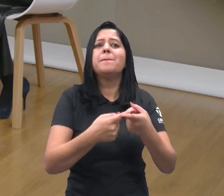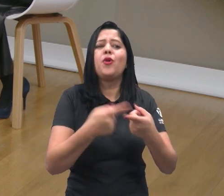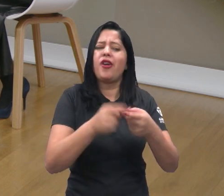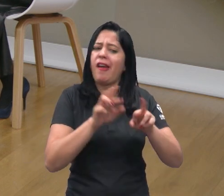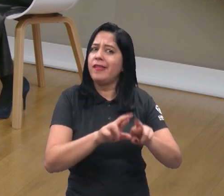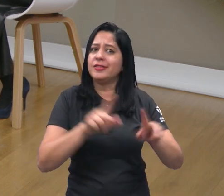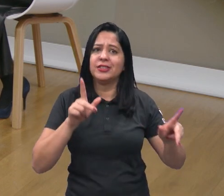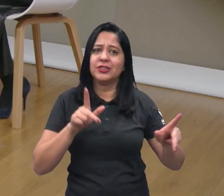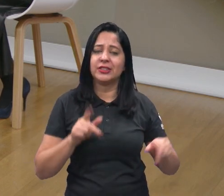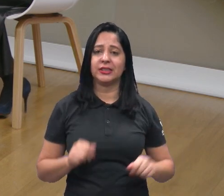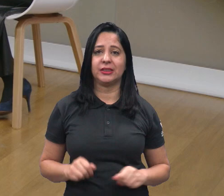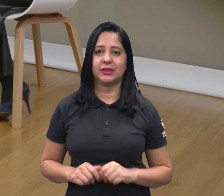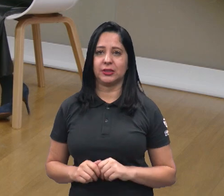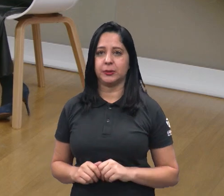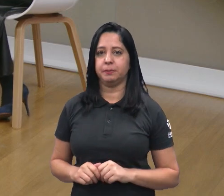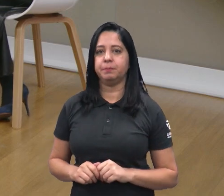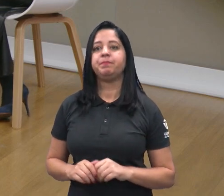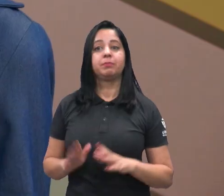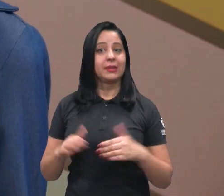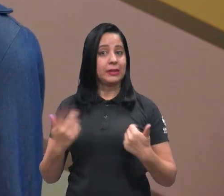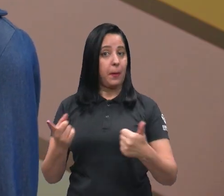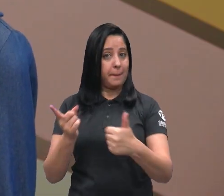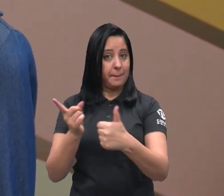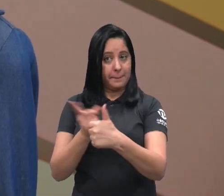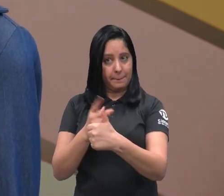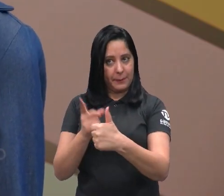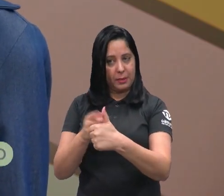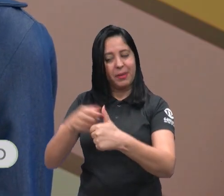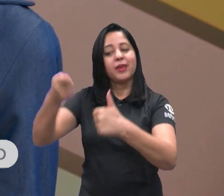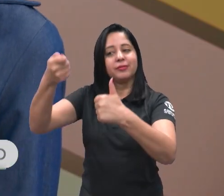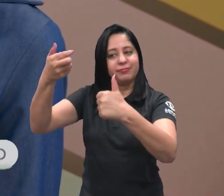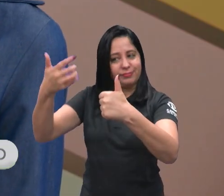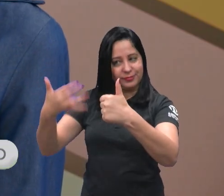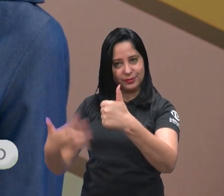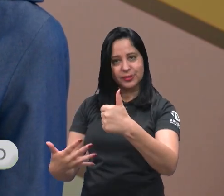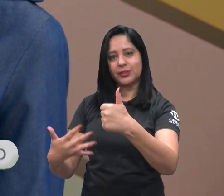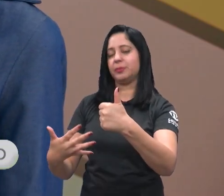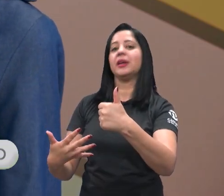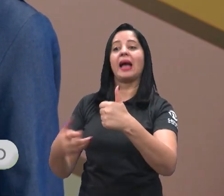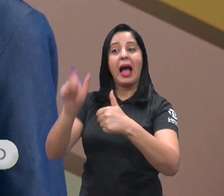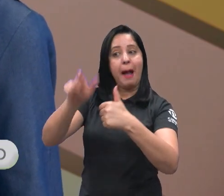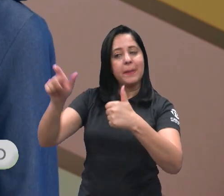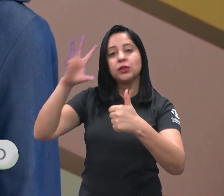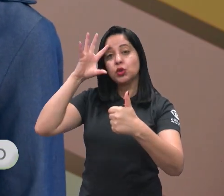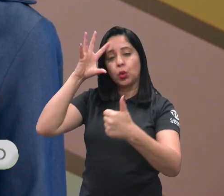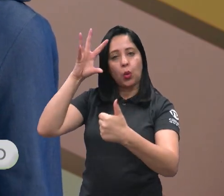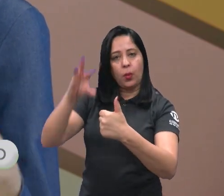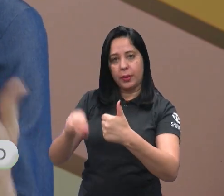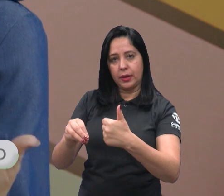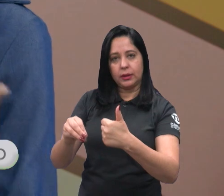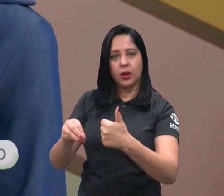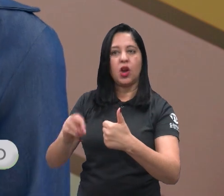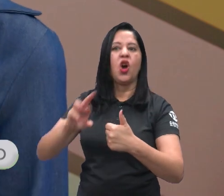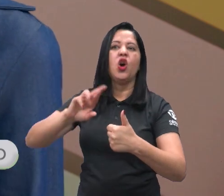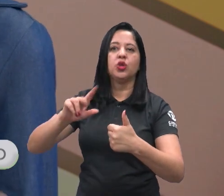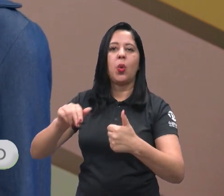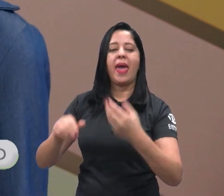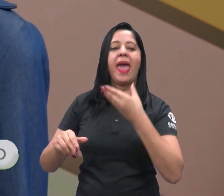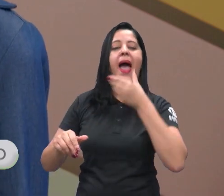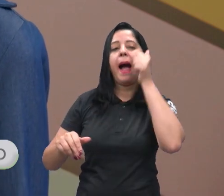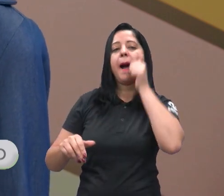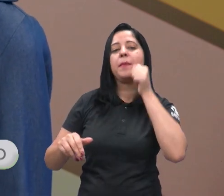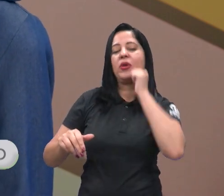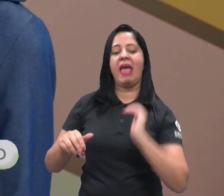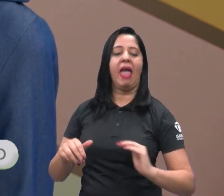essas diferenças? Vamos lá. Primeiro, eu gosto sempre de explicar isso para as pessoas entender que não é nenhum é melhor nem pior do que